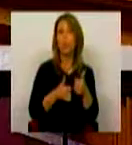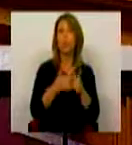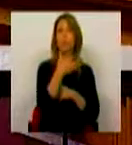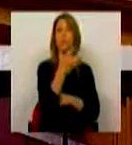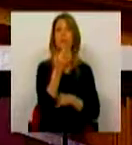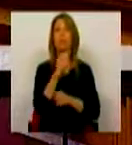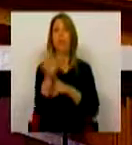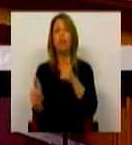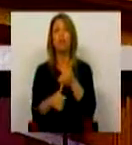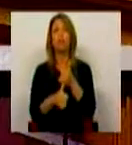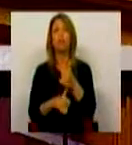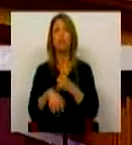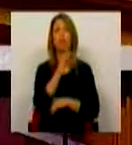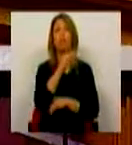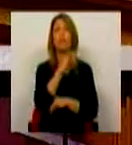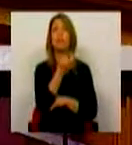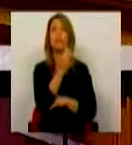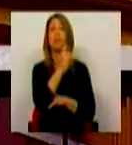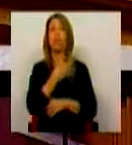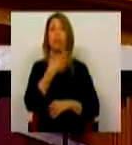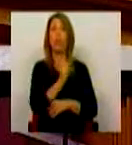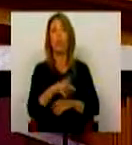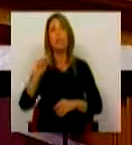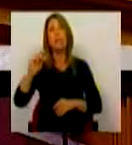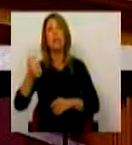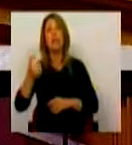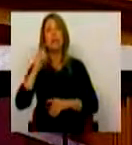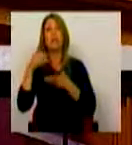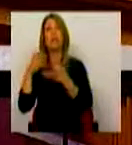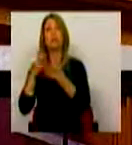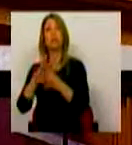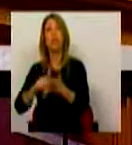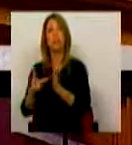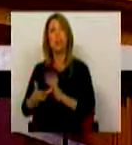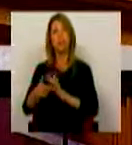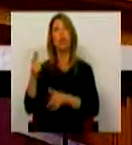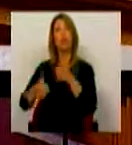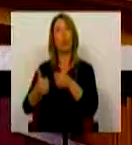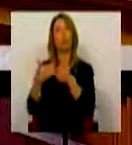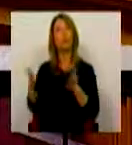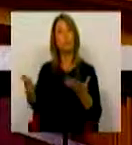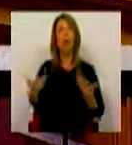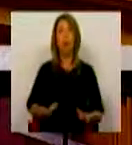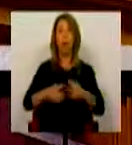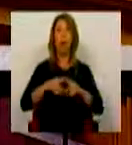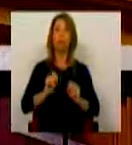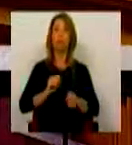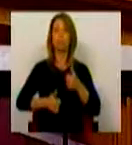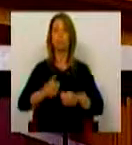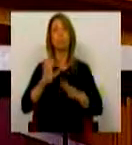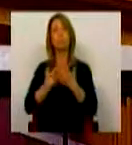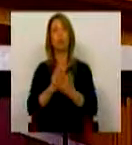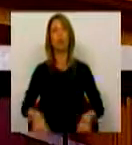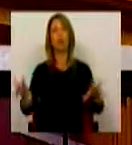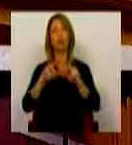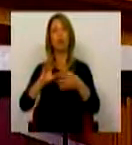120 adjuntos de conservador e concursos para 35 assistentes técnicos. O Estatuto das Carreiras, agora revisto, vai permitir também uma nova lógica no